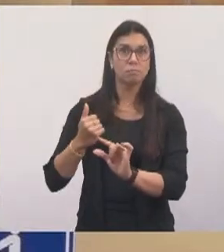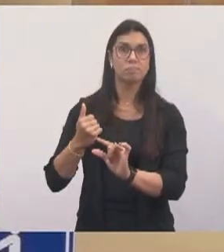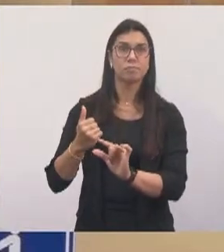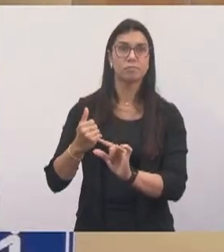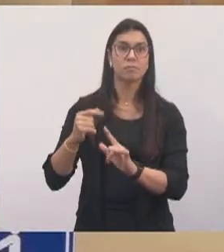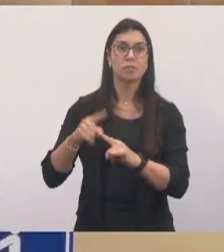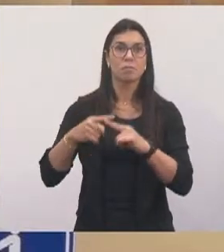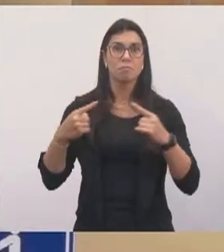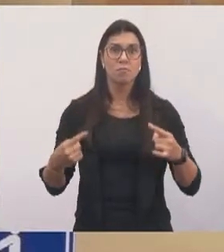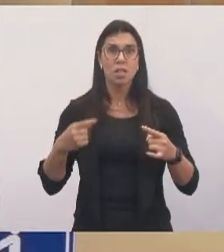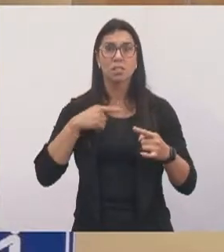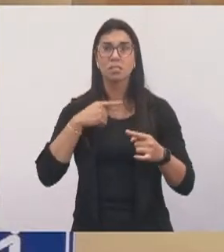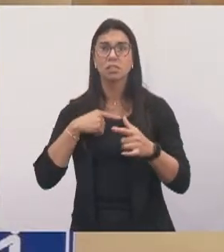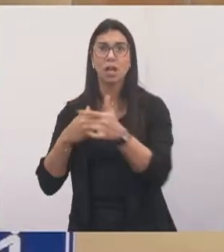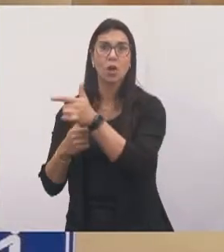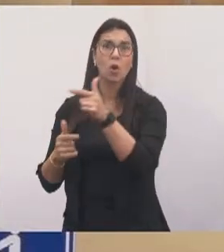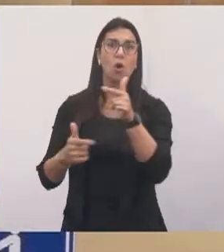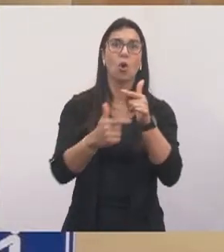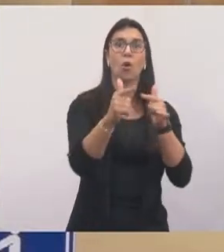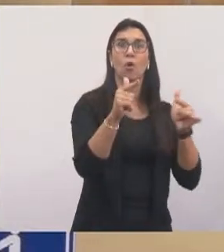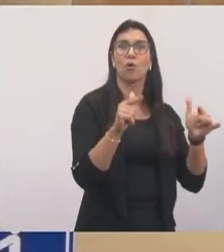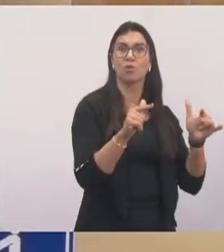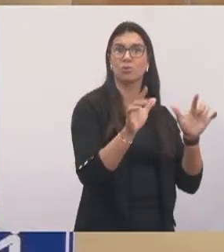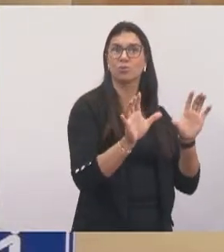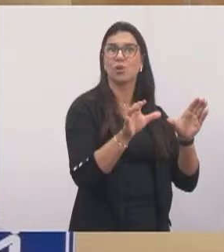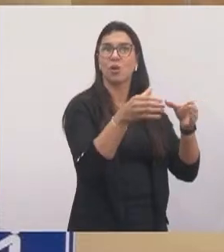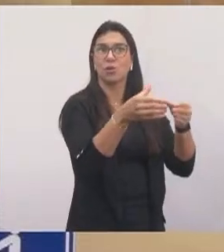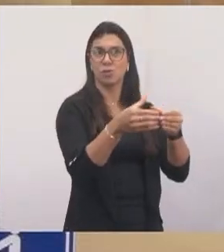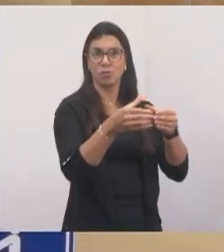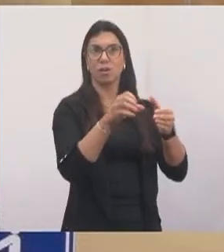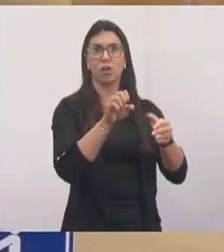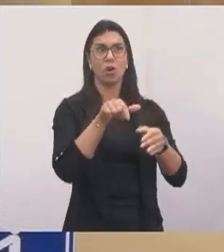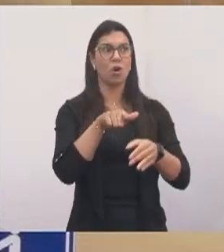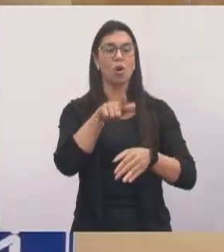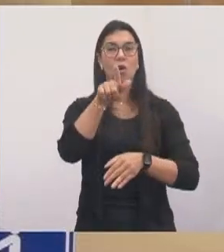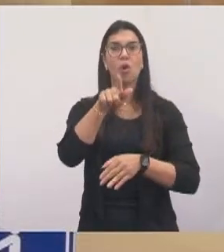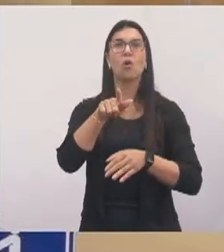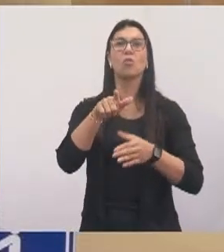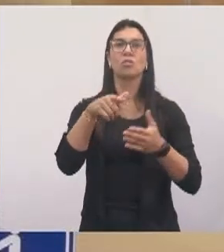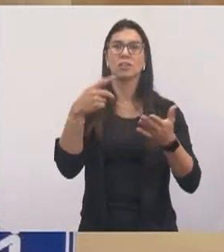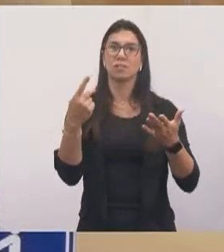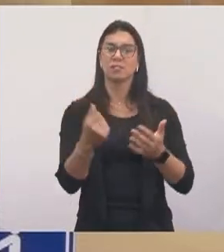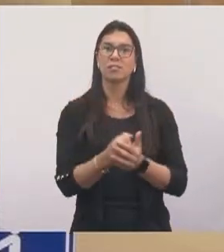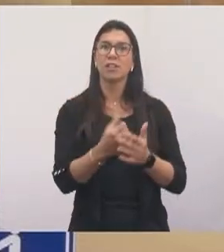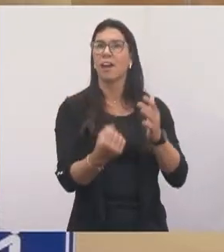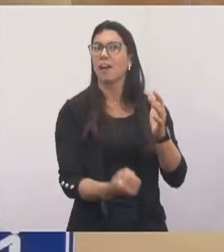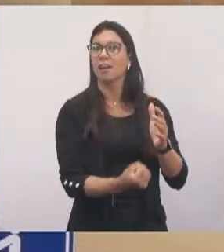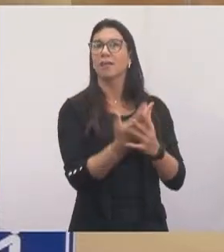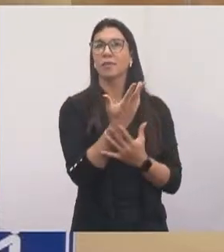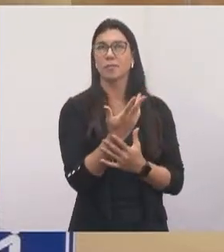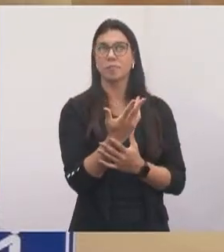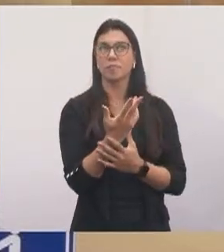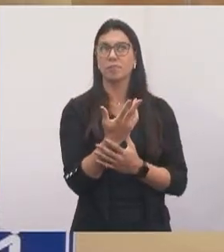as entidades surgindo. Se você tem as entidades que cuidam de